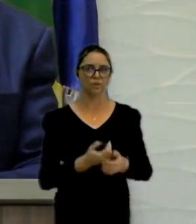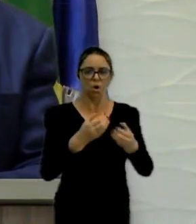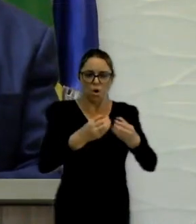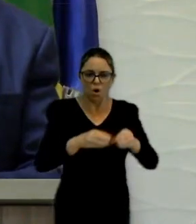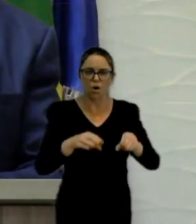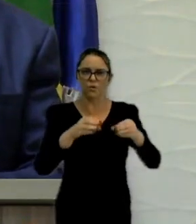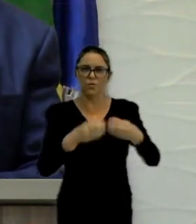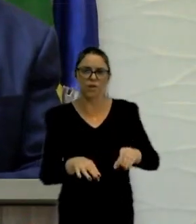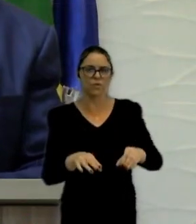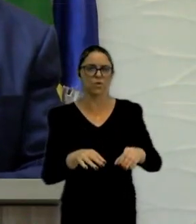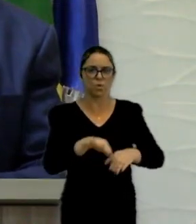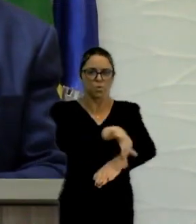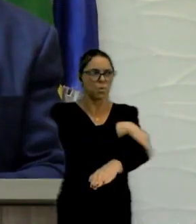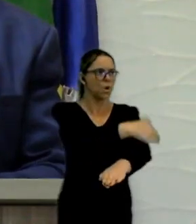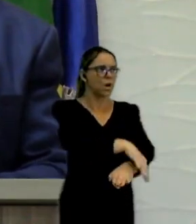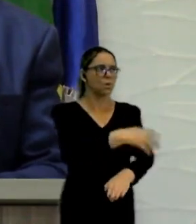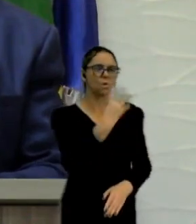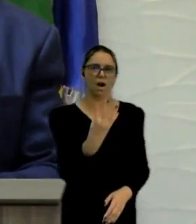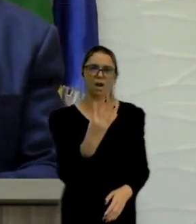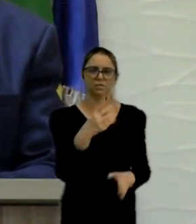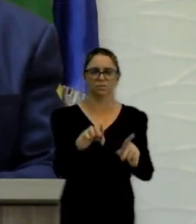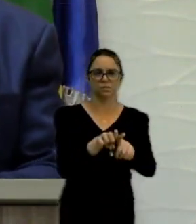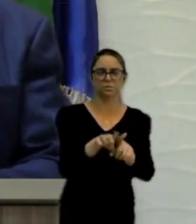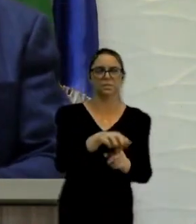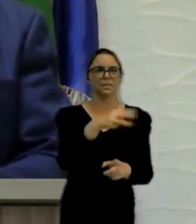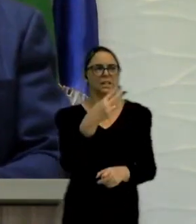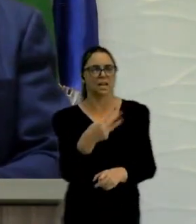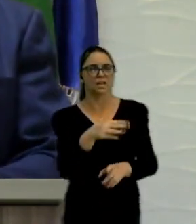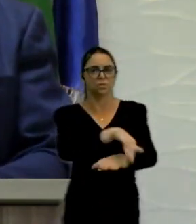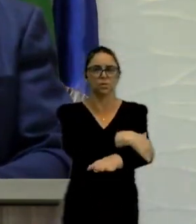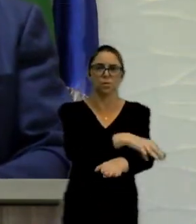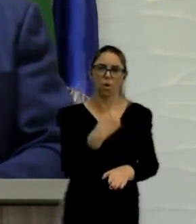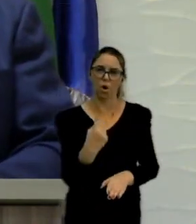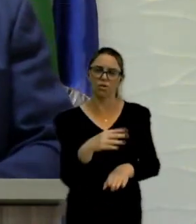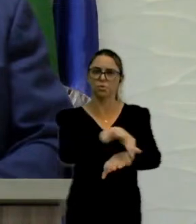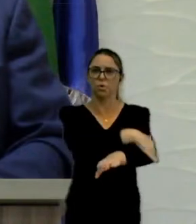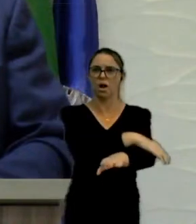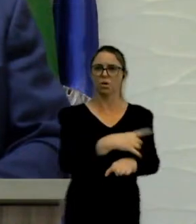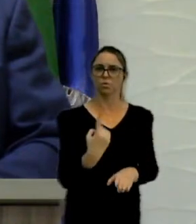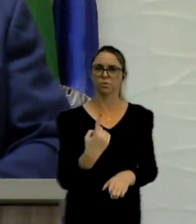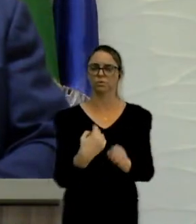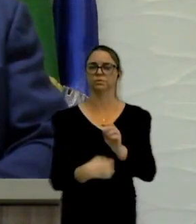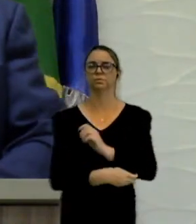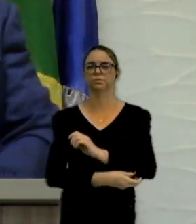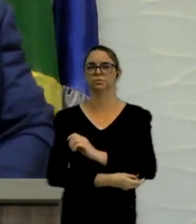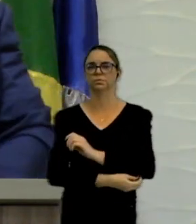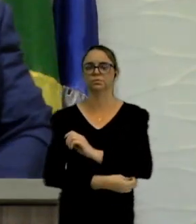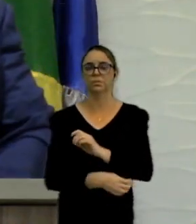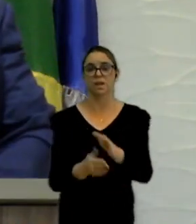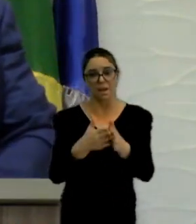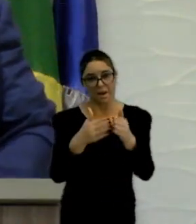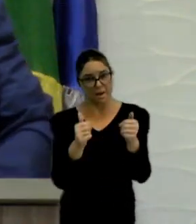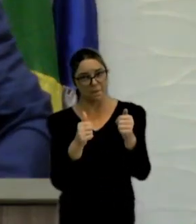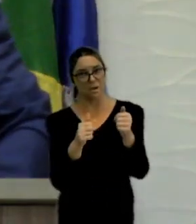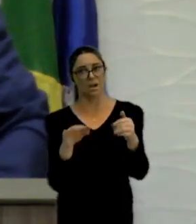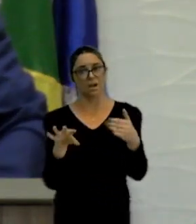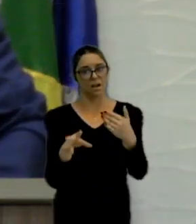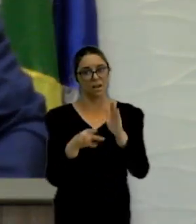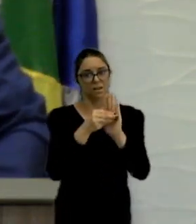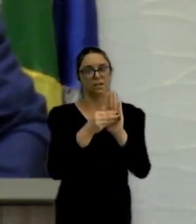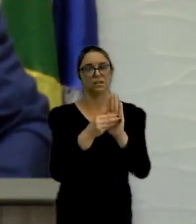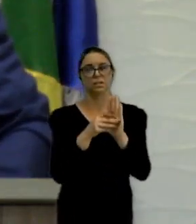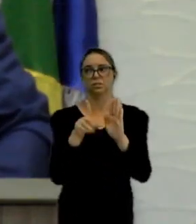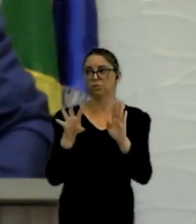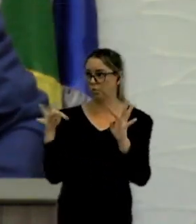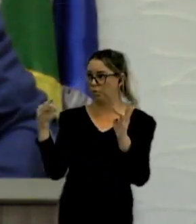rua 4, rua 3, rua 2 e rua 1. Eu estou pedindo para colocar uma emenda. Se todos os vereadores